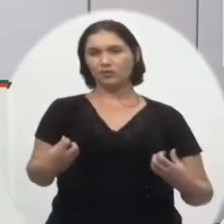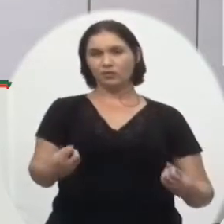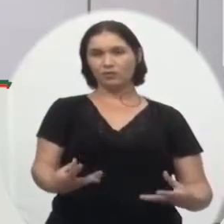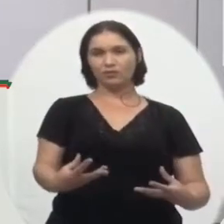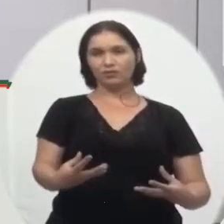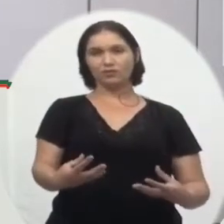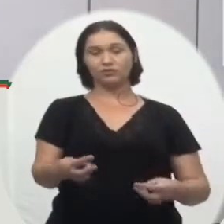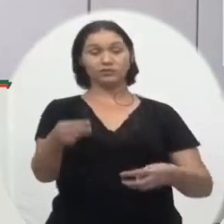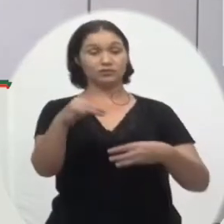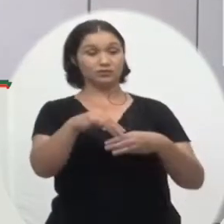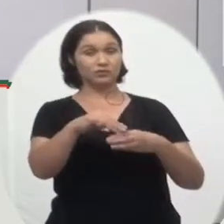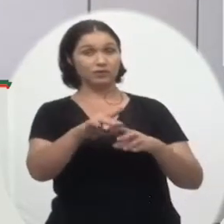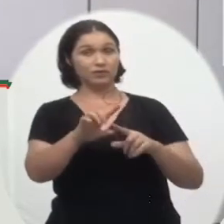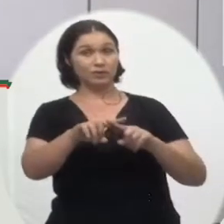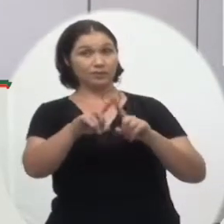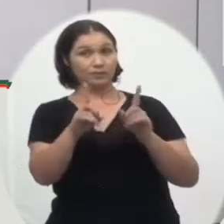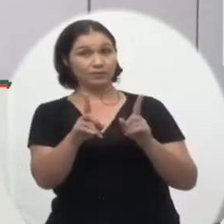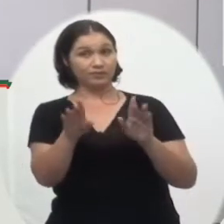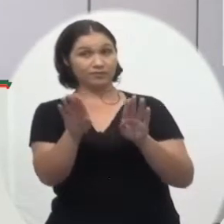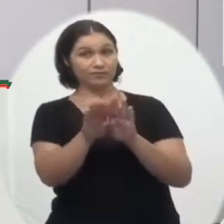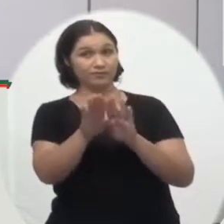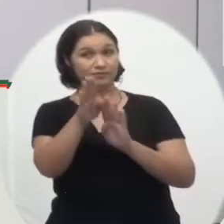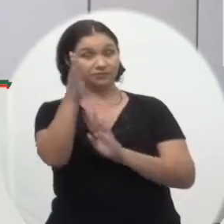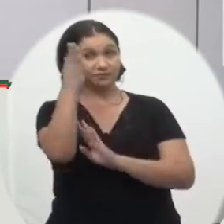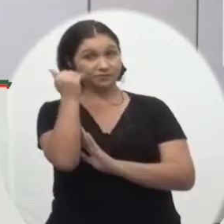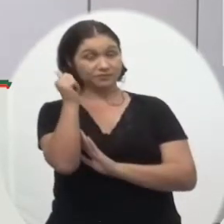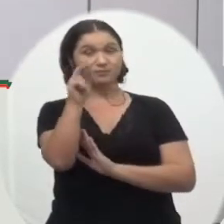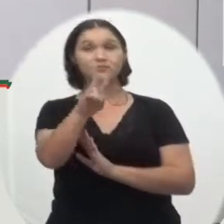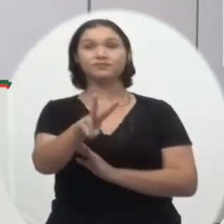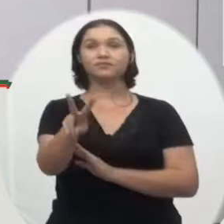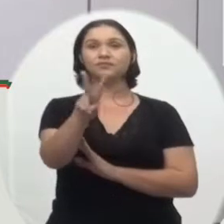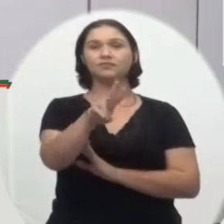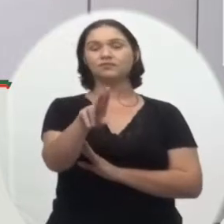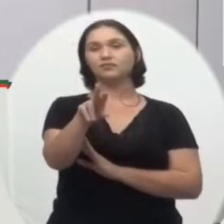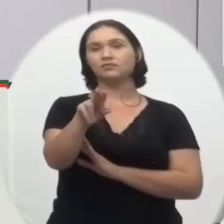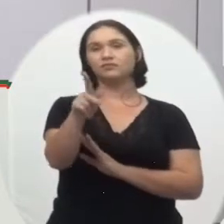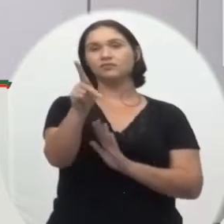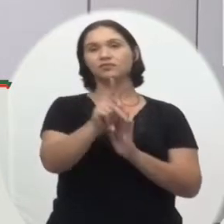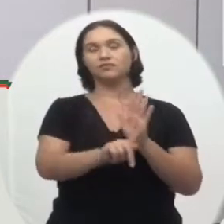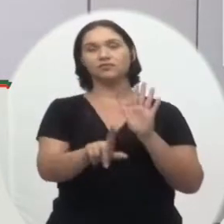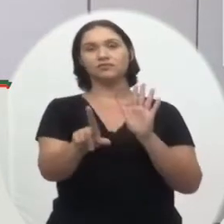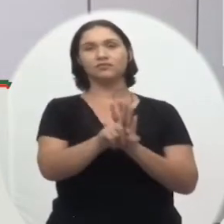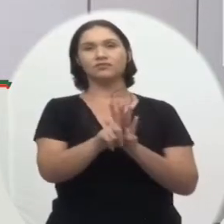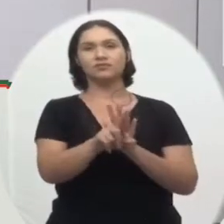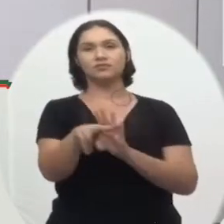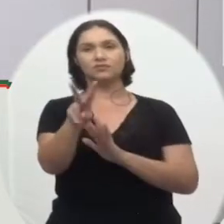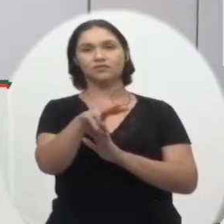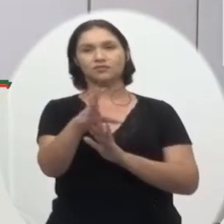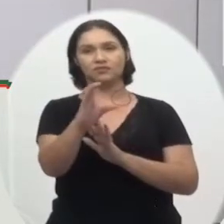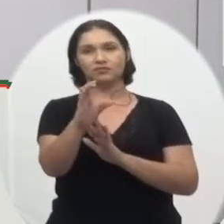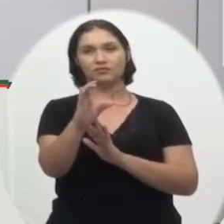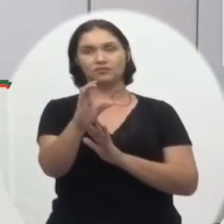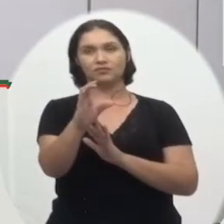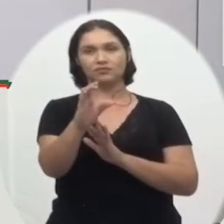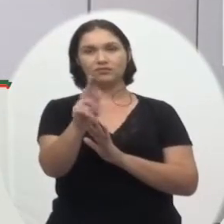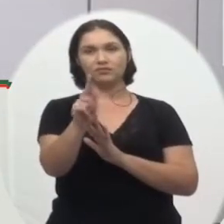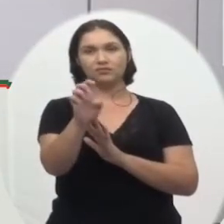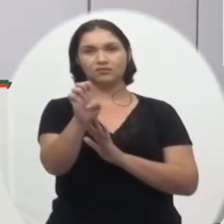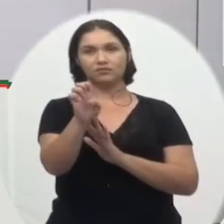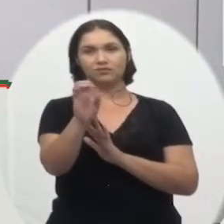Tem custo para o município. Porém, nós sabemos, vereadores, é igual aquele projeto que a vereadora